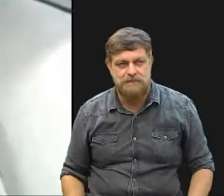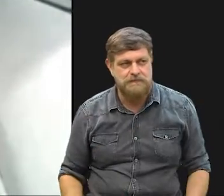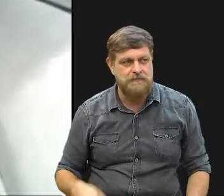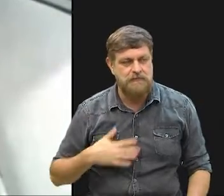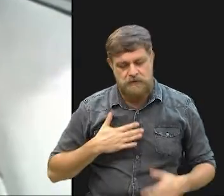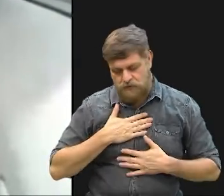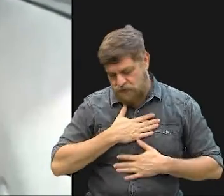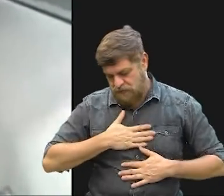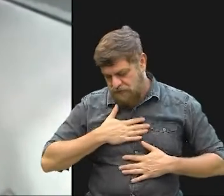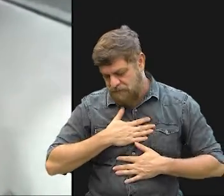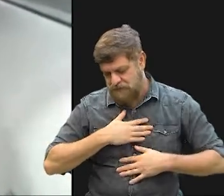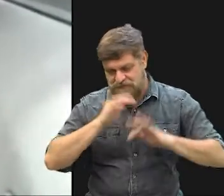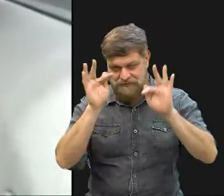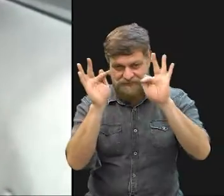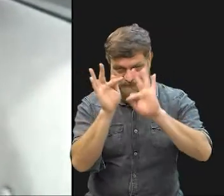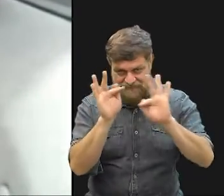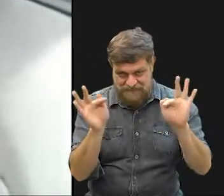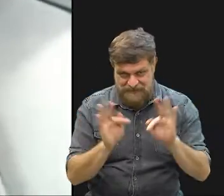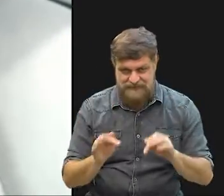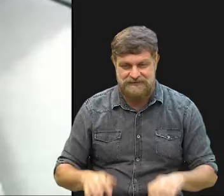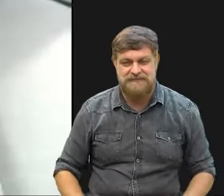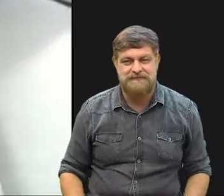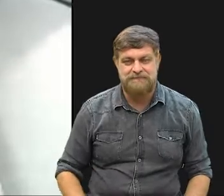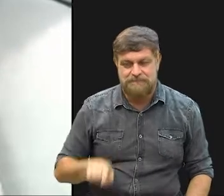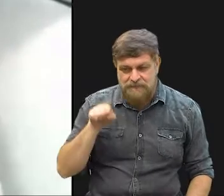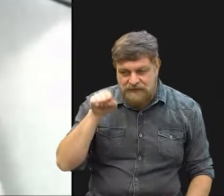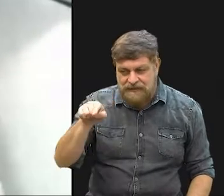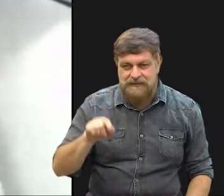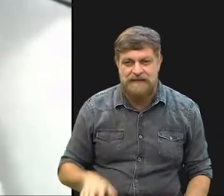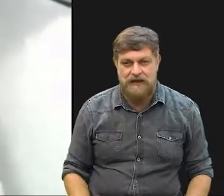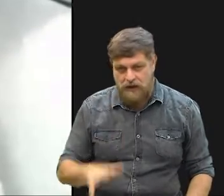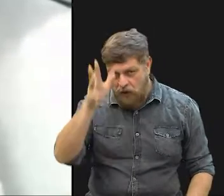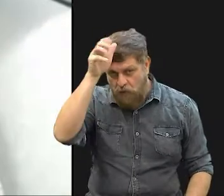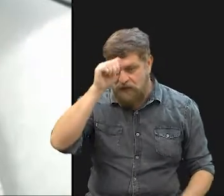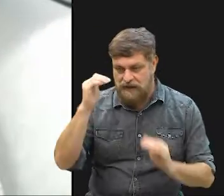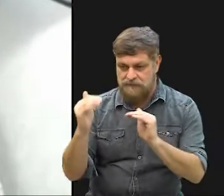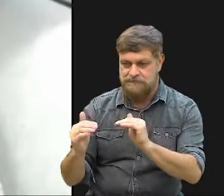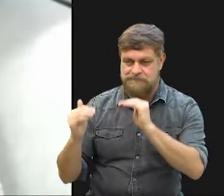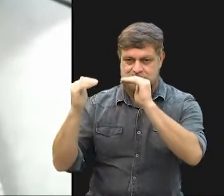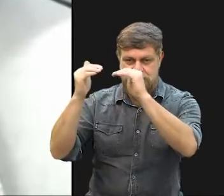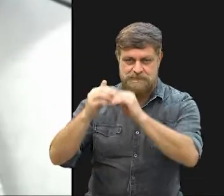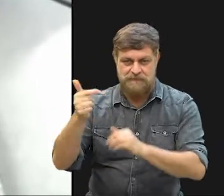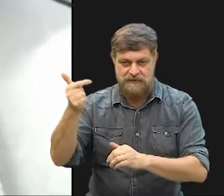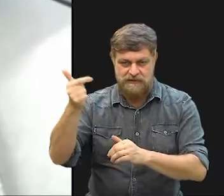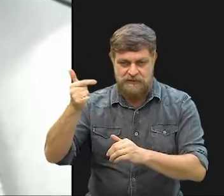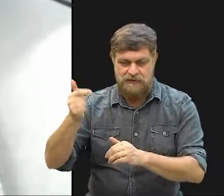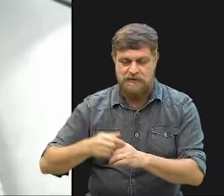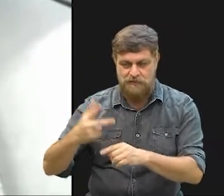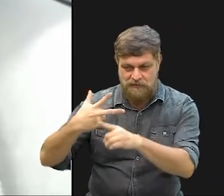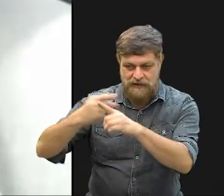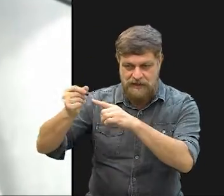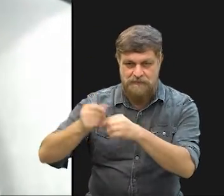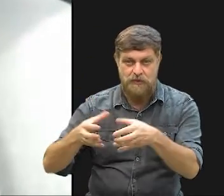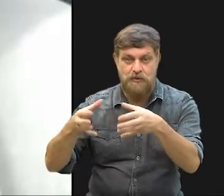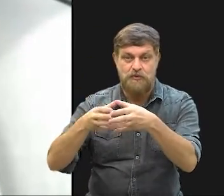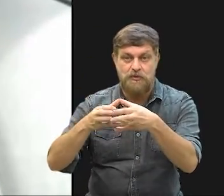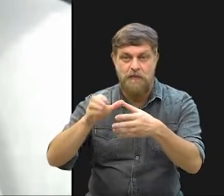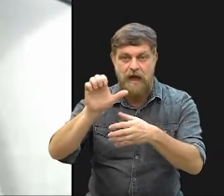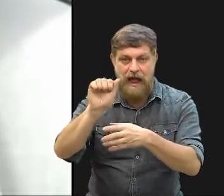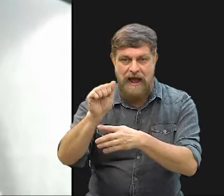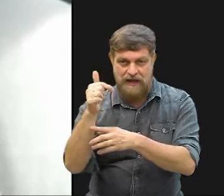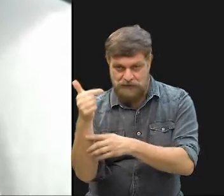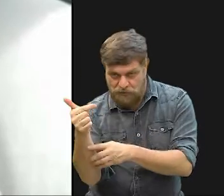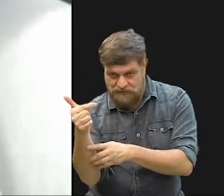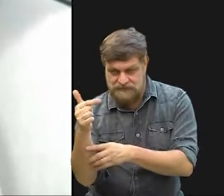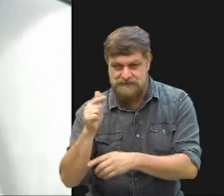muito contente. O Atlético acabou de subir, né? Foi vice-campeão da Série A2. Estão